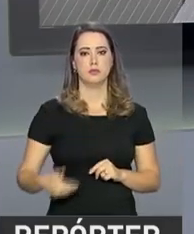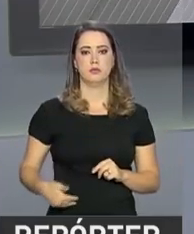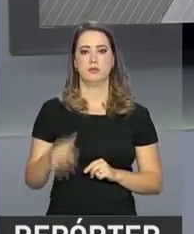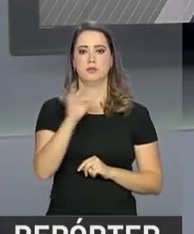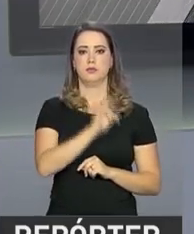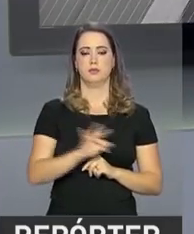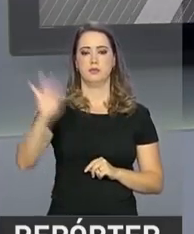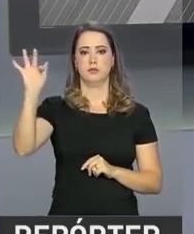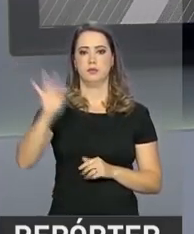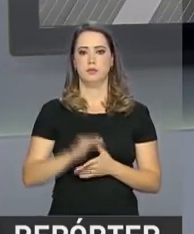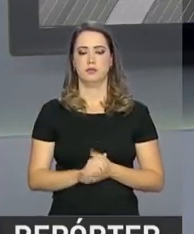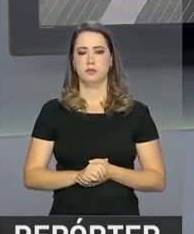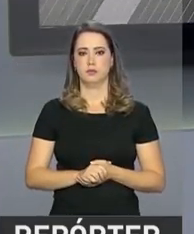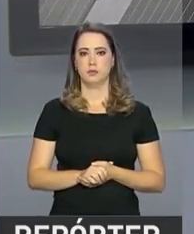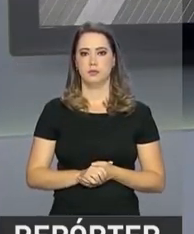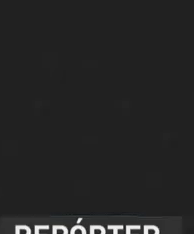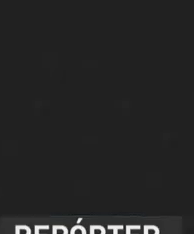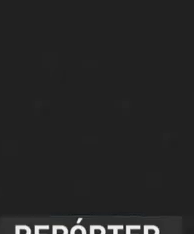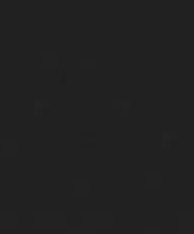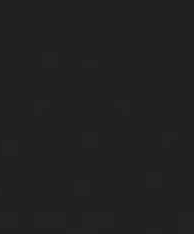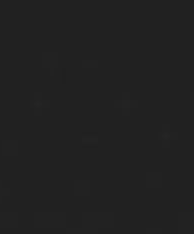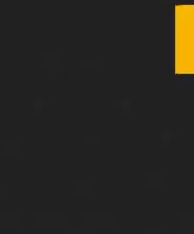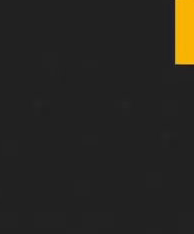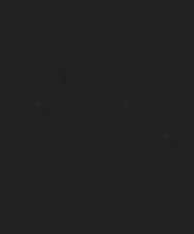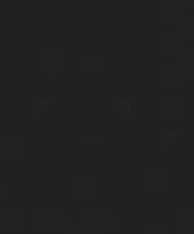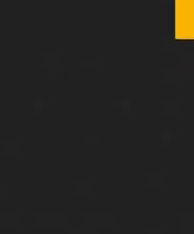NBR a TV do Governo Federal